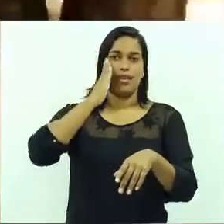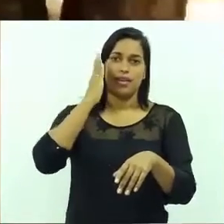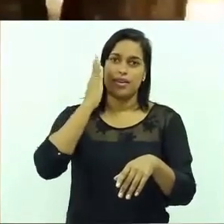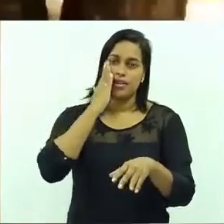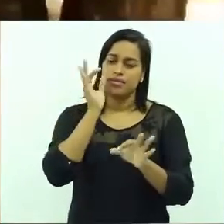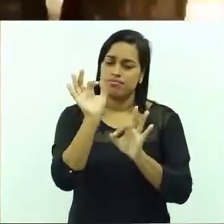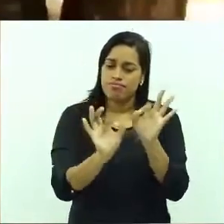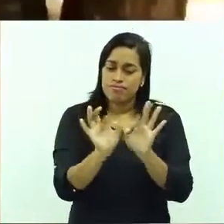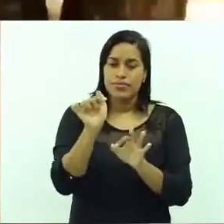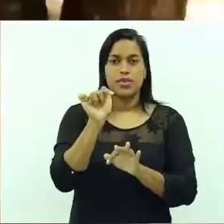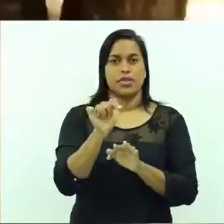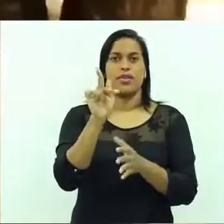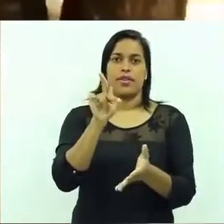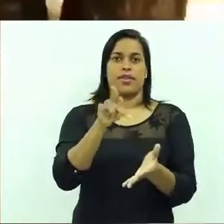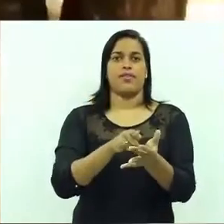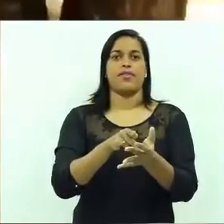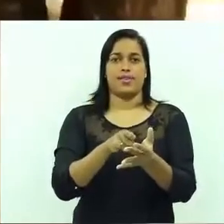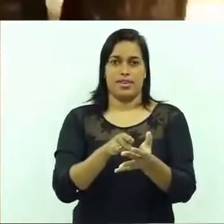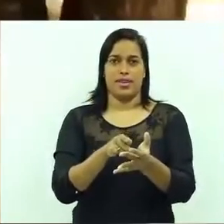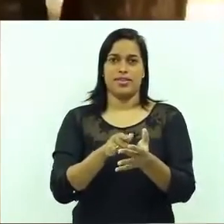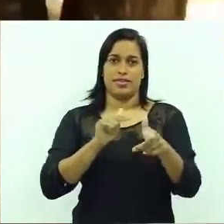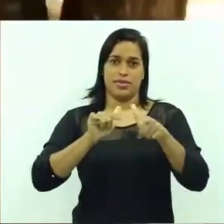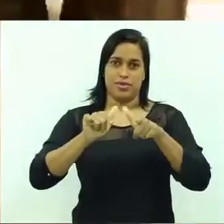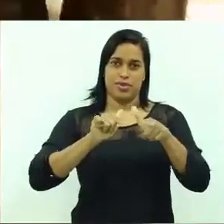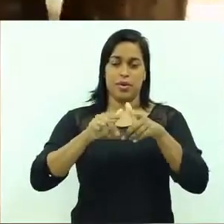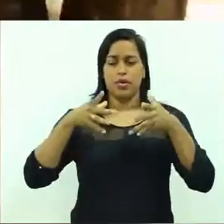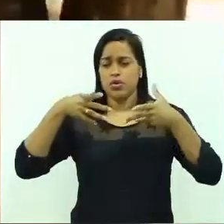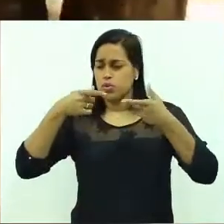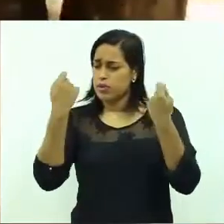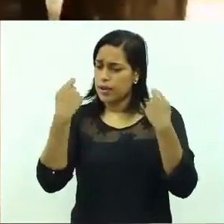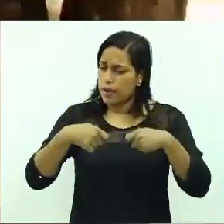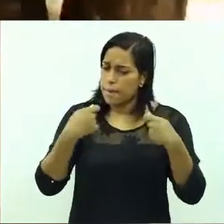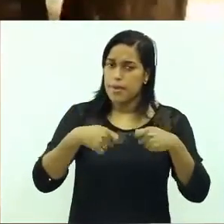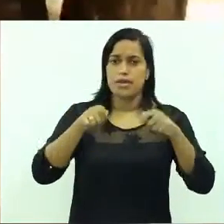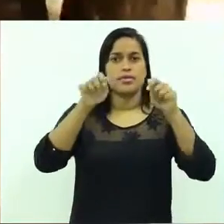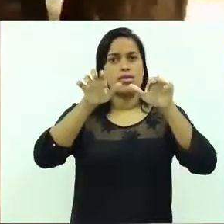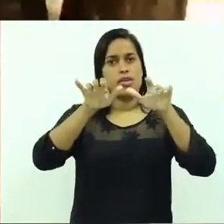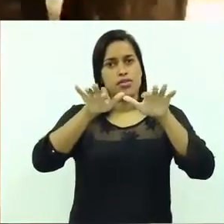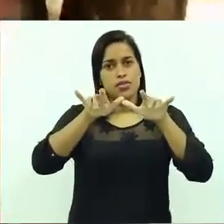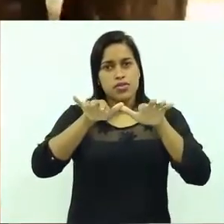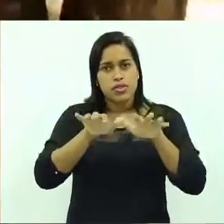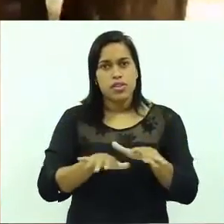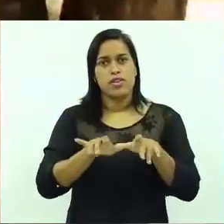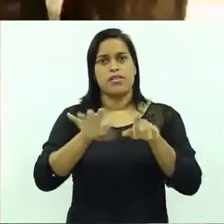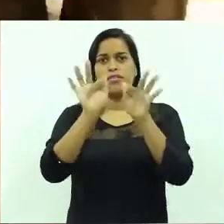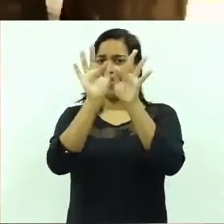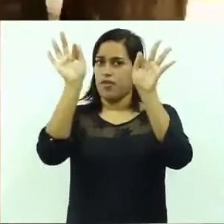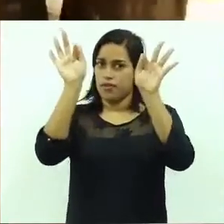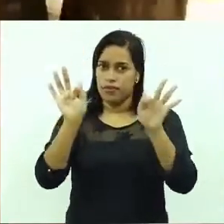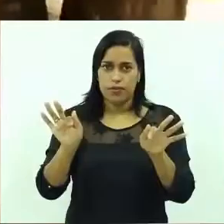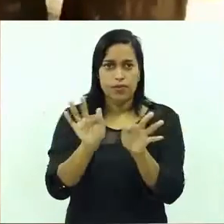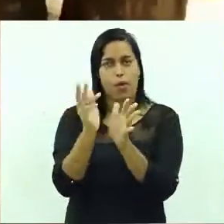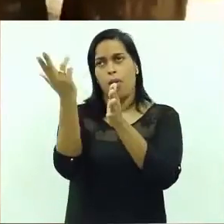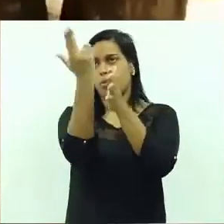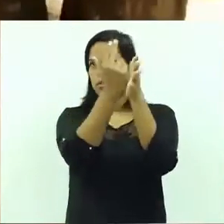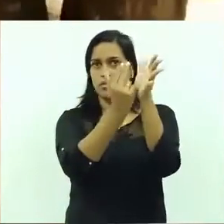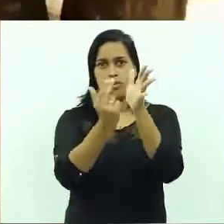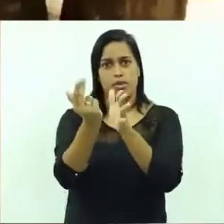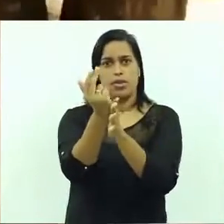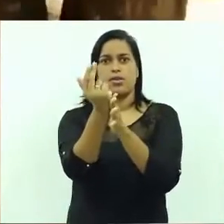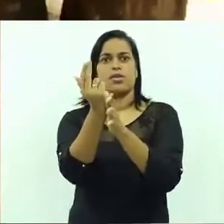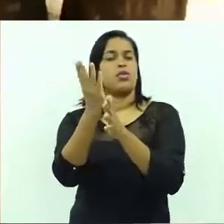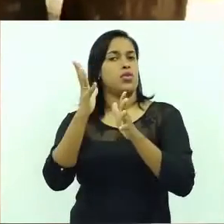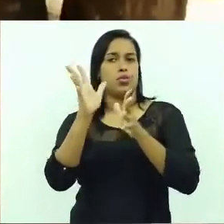operacionalmente daquele negócio. Então, tudo que você precisar escrever, que você precisar colocar de fórmula, de gráfico, de figura, não